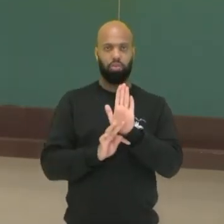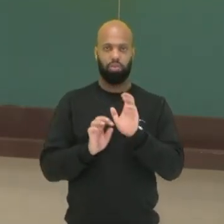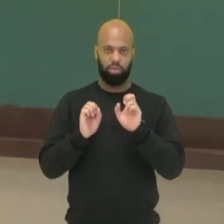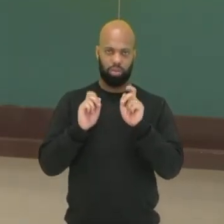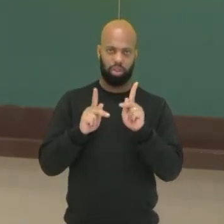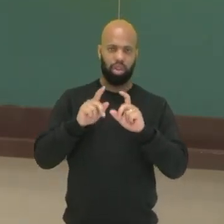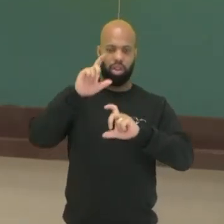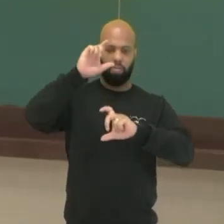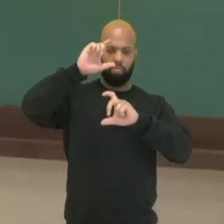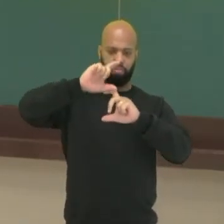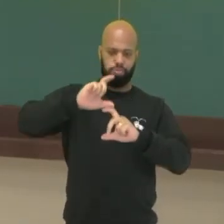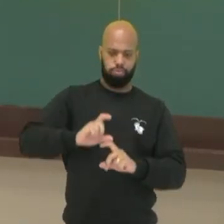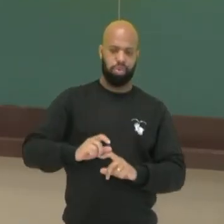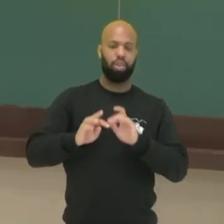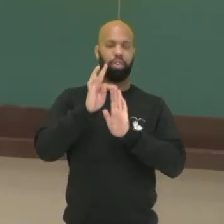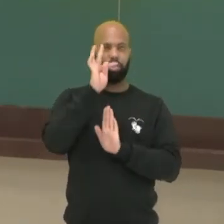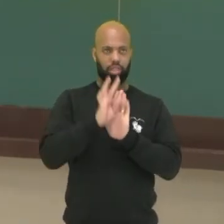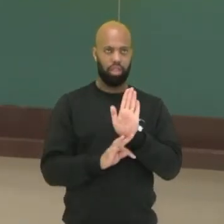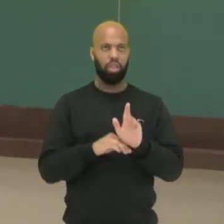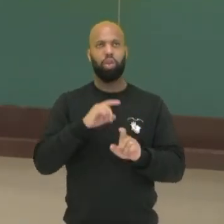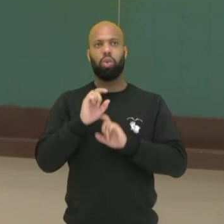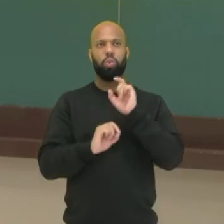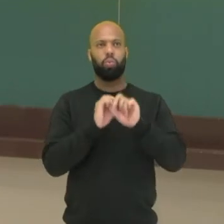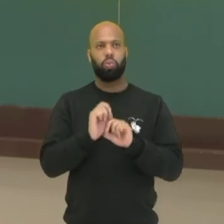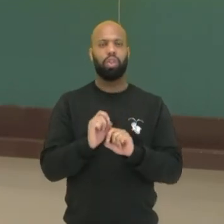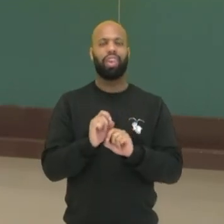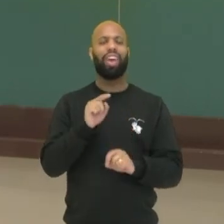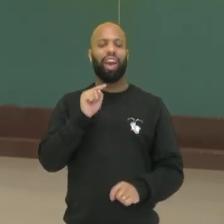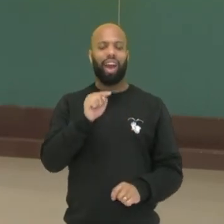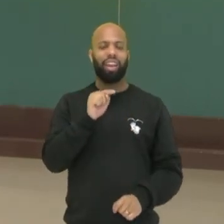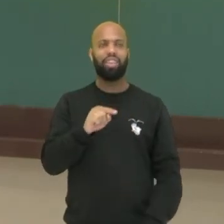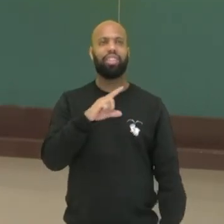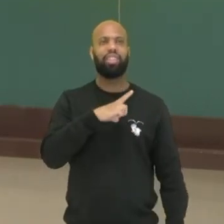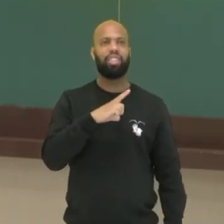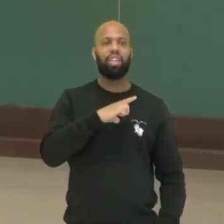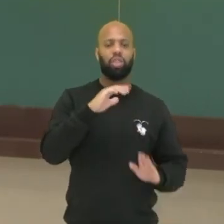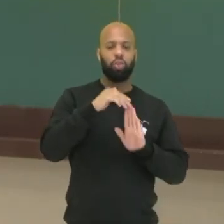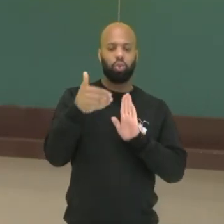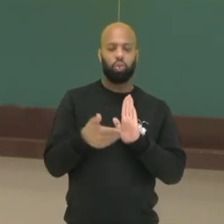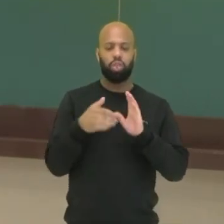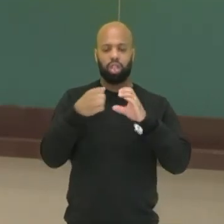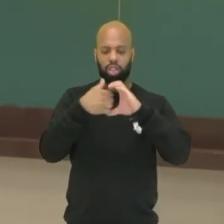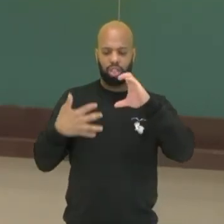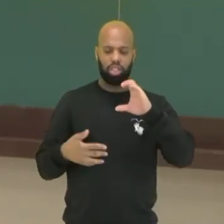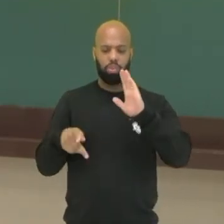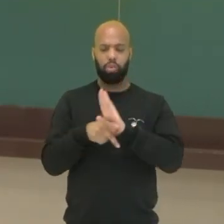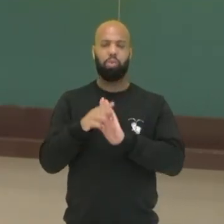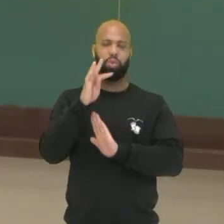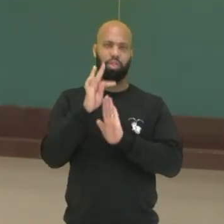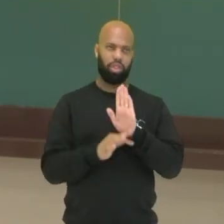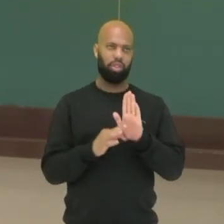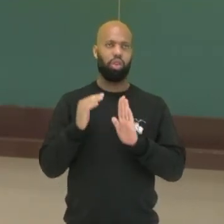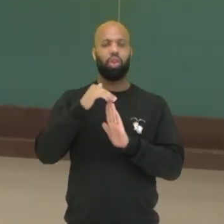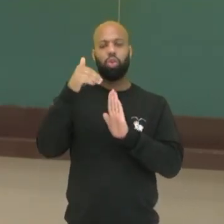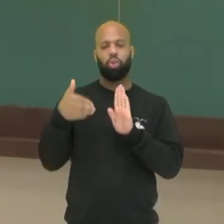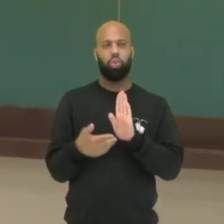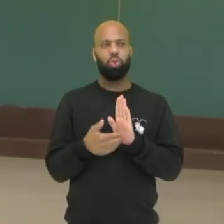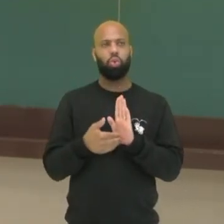texto. No corpo do texto, é ali que fica toda a característica dele, toda a